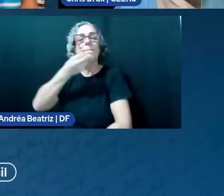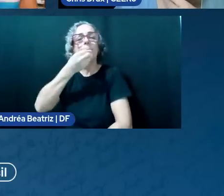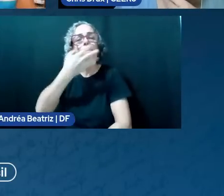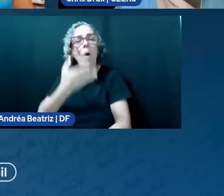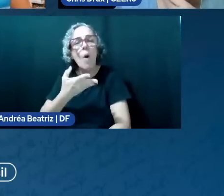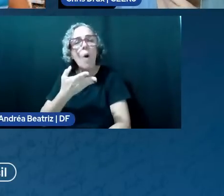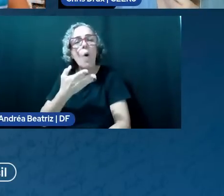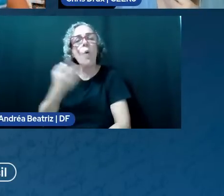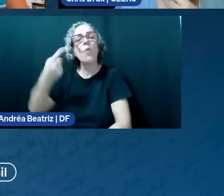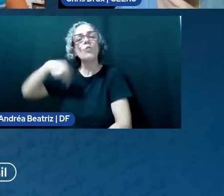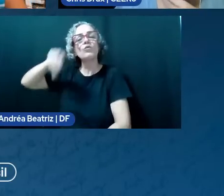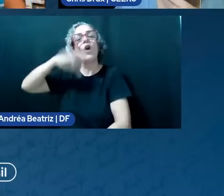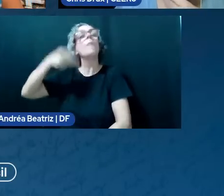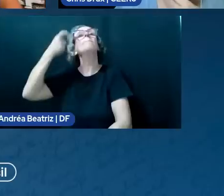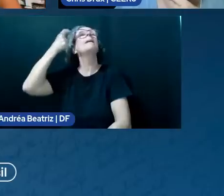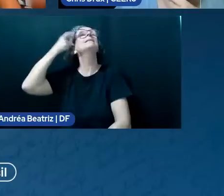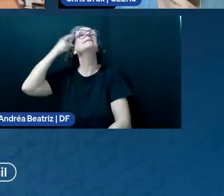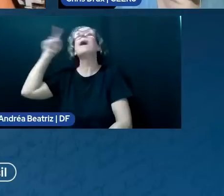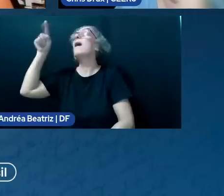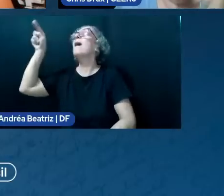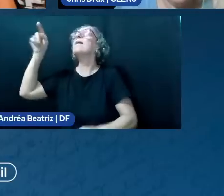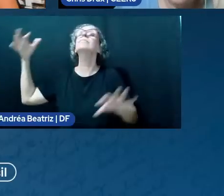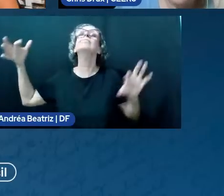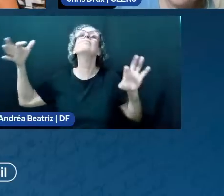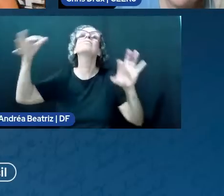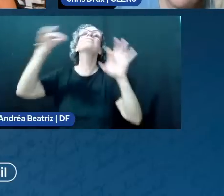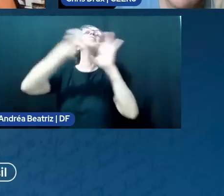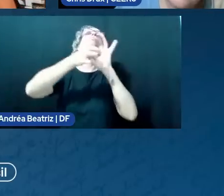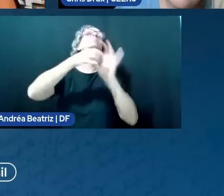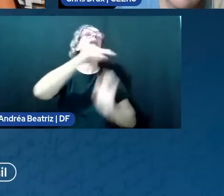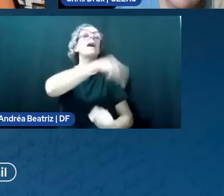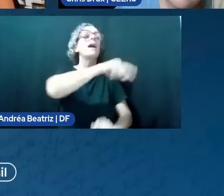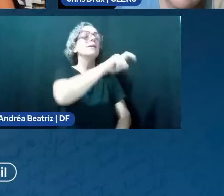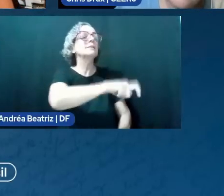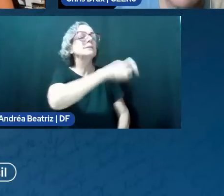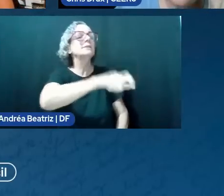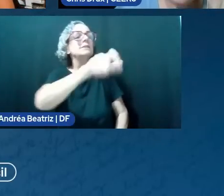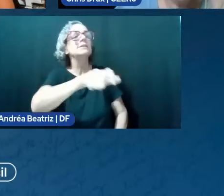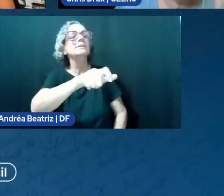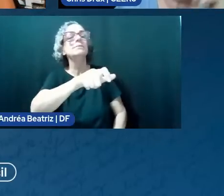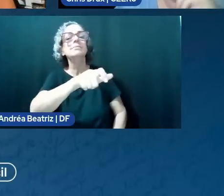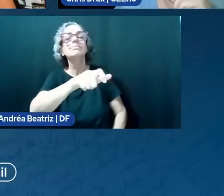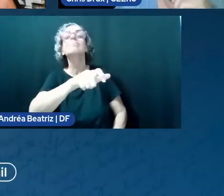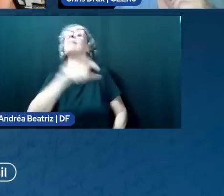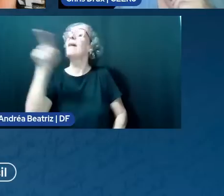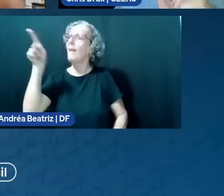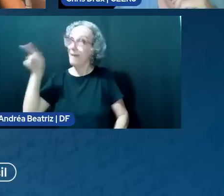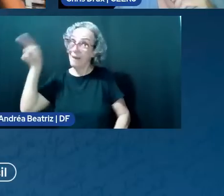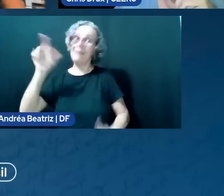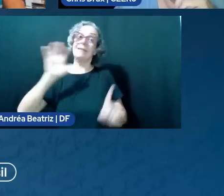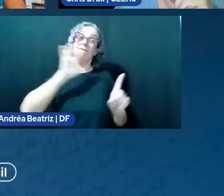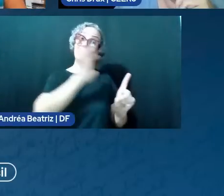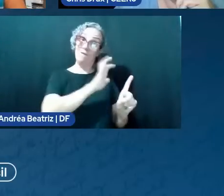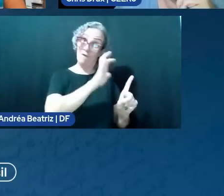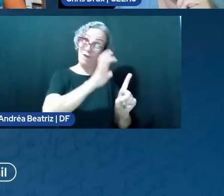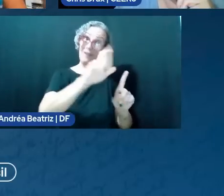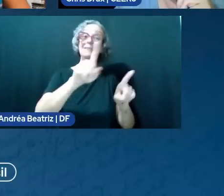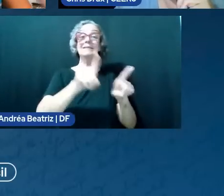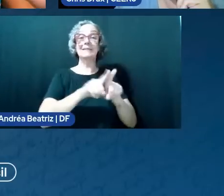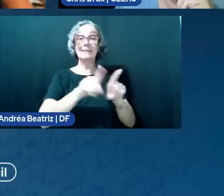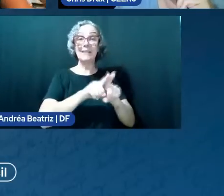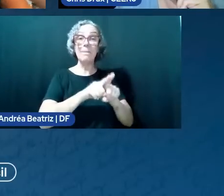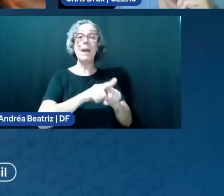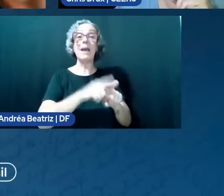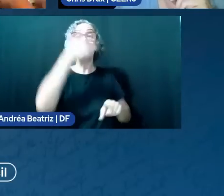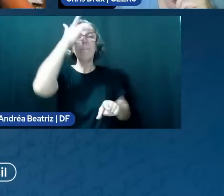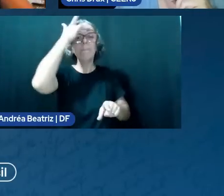associada à influência também. Aí eles vão dizer assim, aos homens de bem, mas só que não só aos homens de bem,